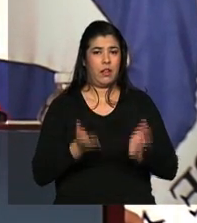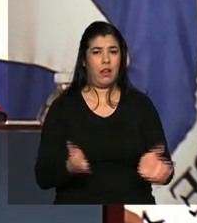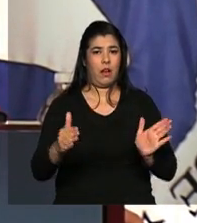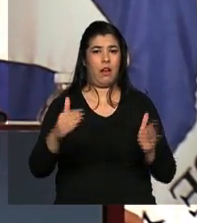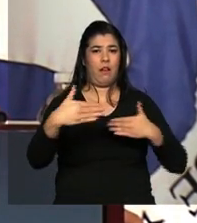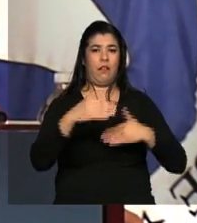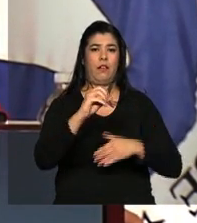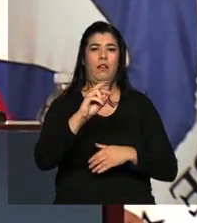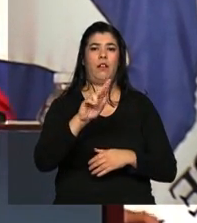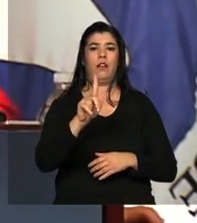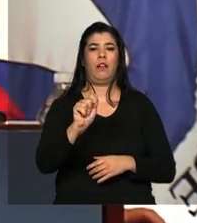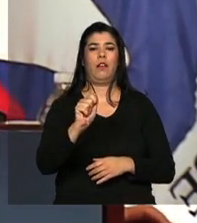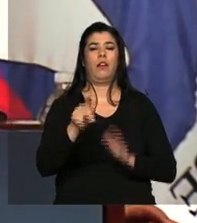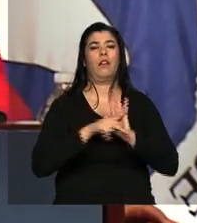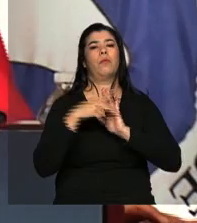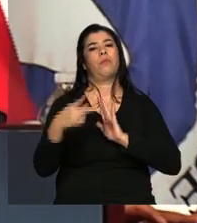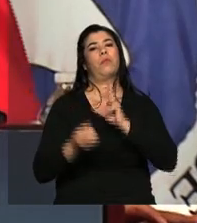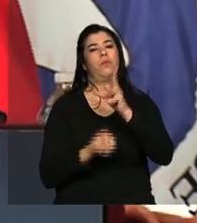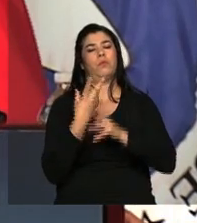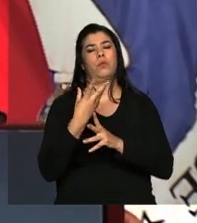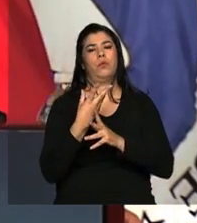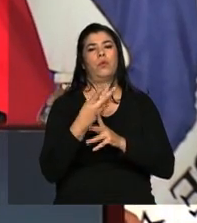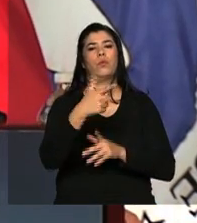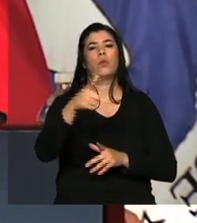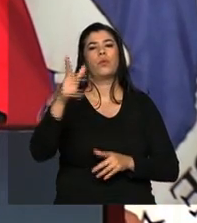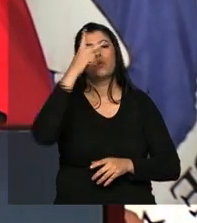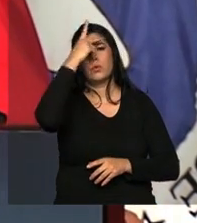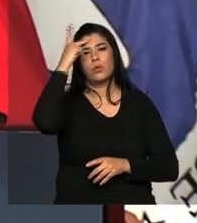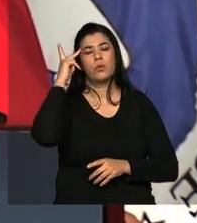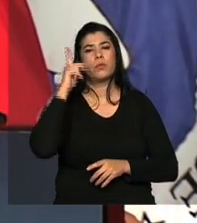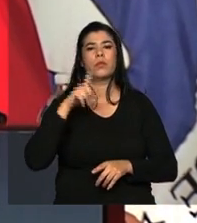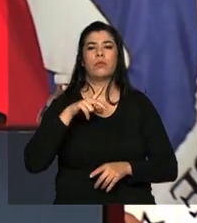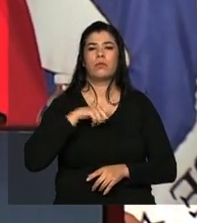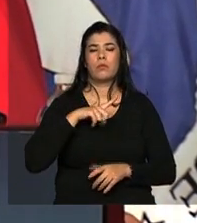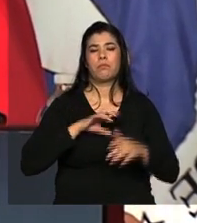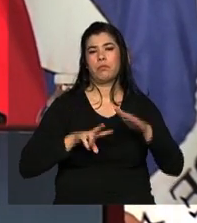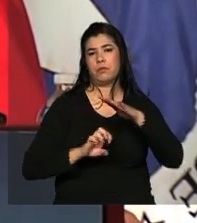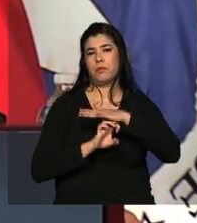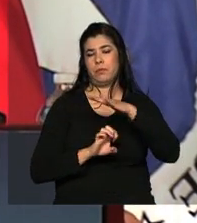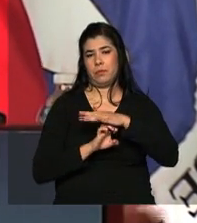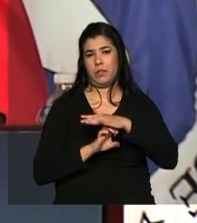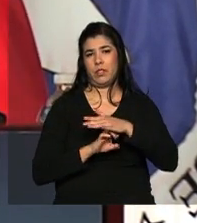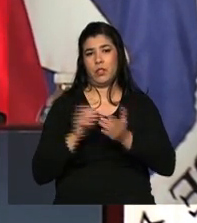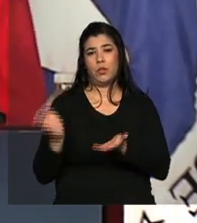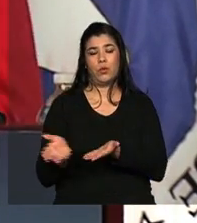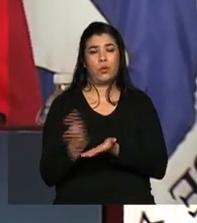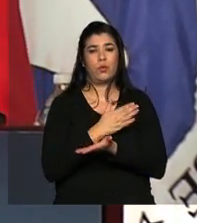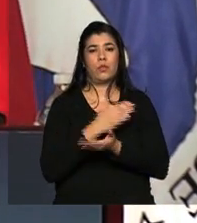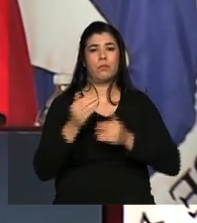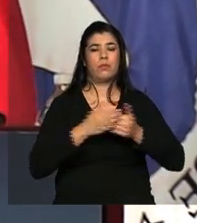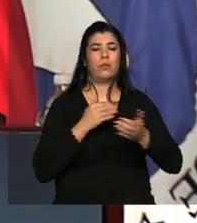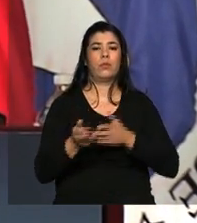isso, nós eliminamos qualquer restrição, qualquer